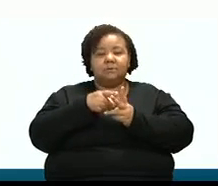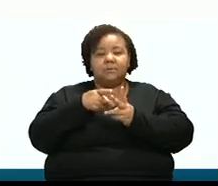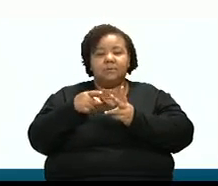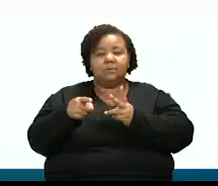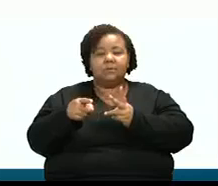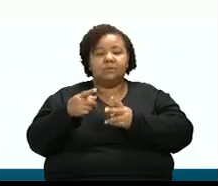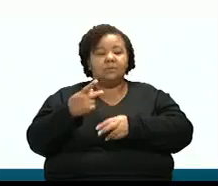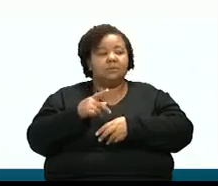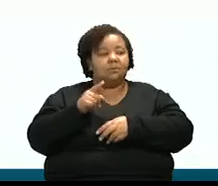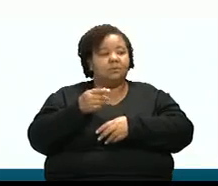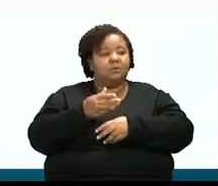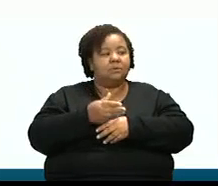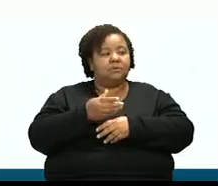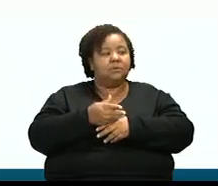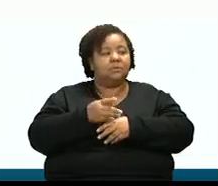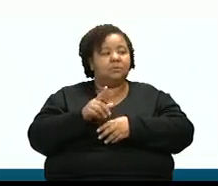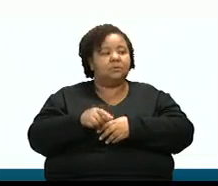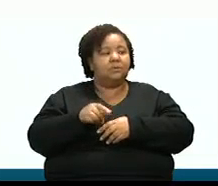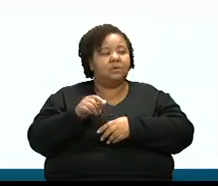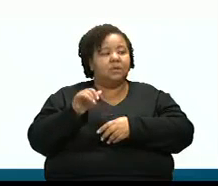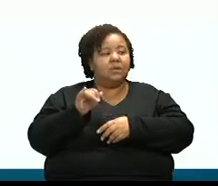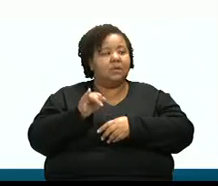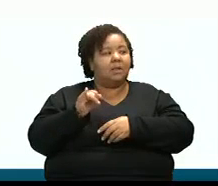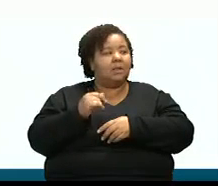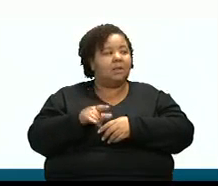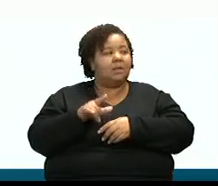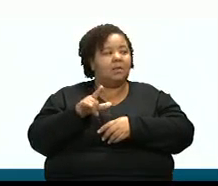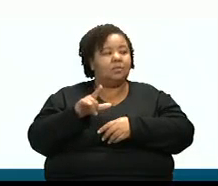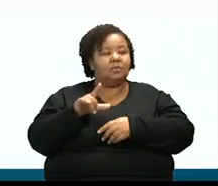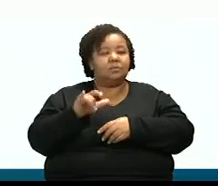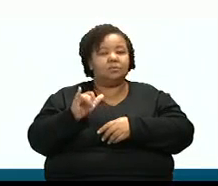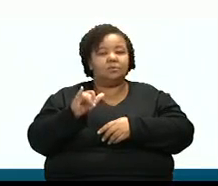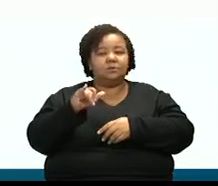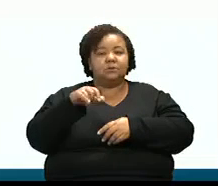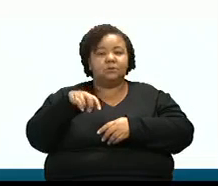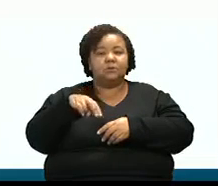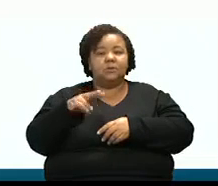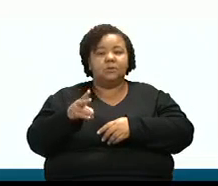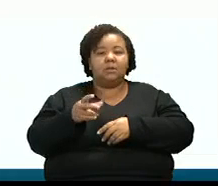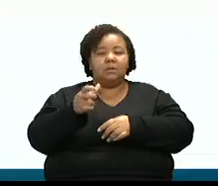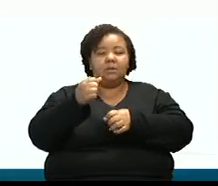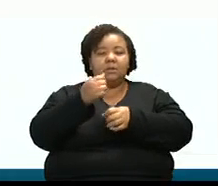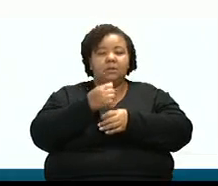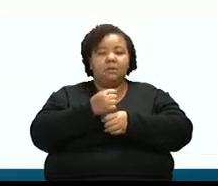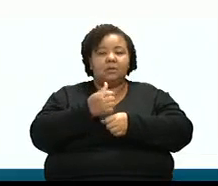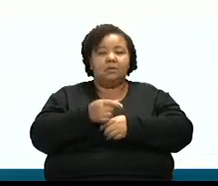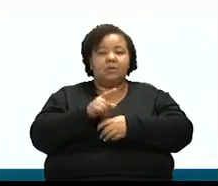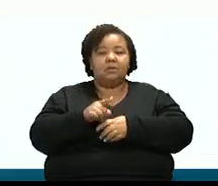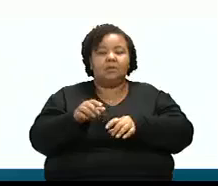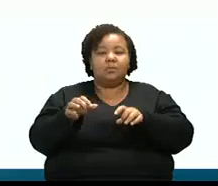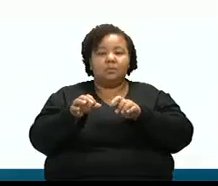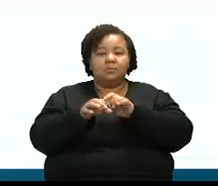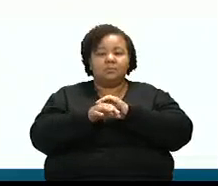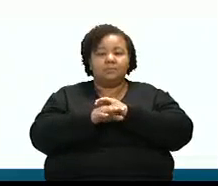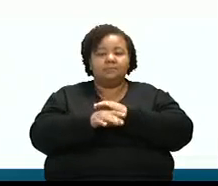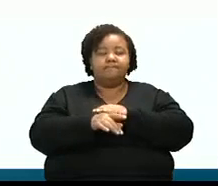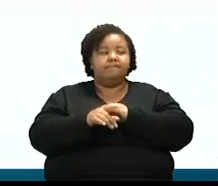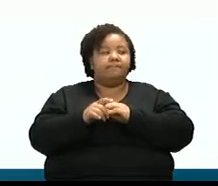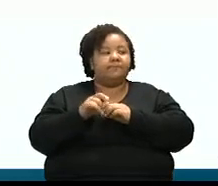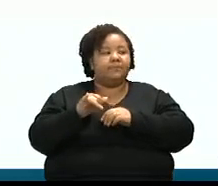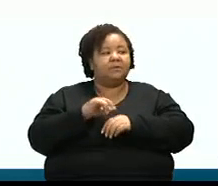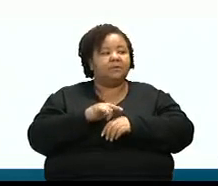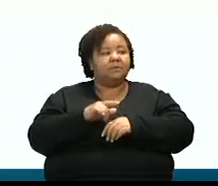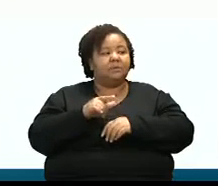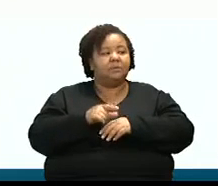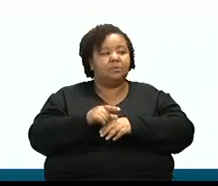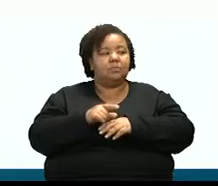vamos ter a integral de linha, agora sendo calculada a partir de uma integral definida. Então, se eu tenho